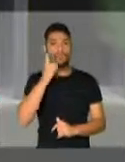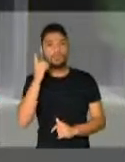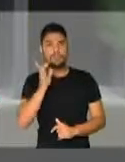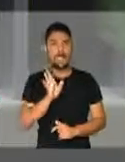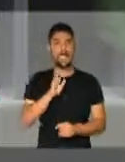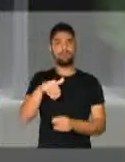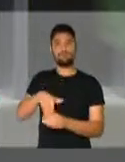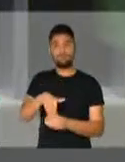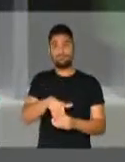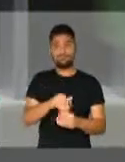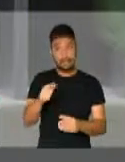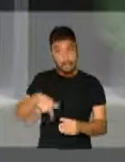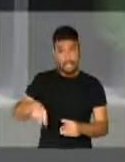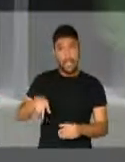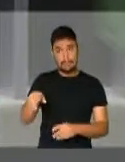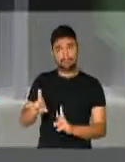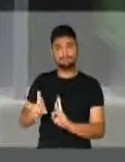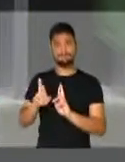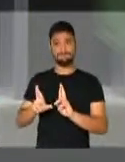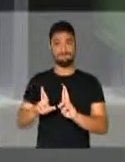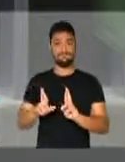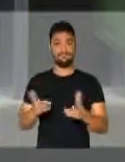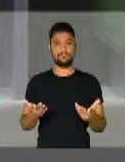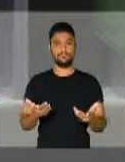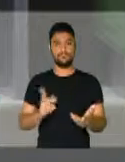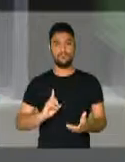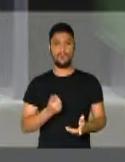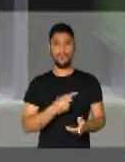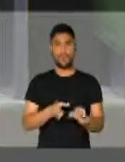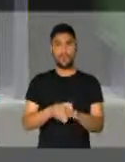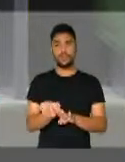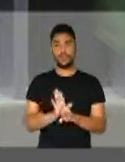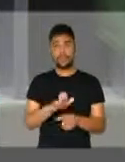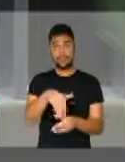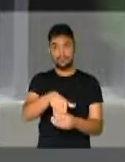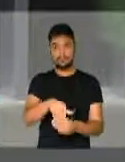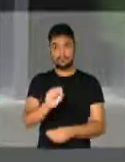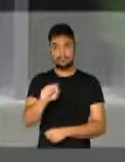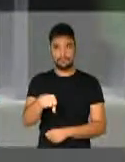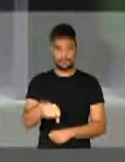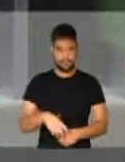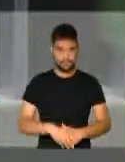que colocaram em nós a sua esperança. Por isso, nós orientamos sim a esse projeto